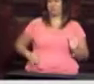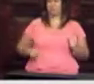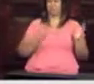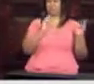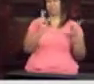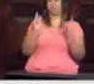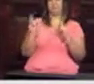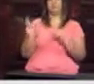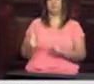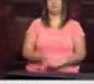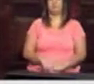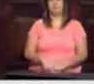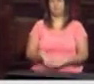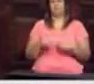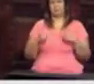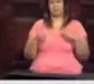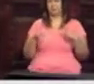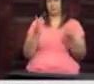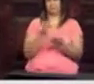guerra do tráfico vai acabar.